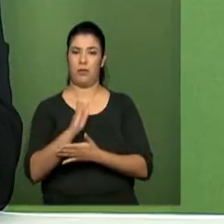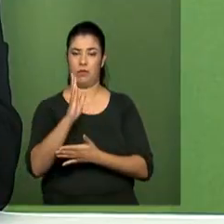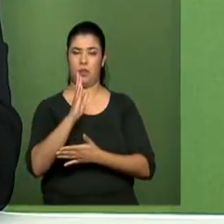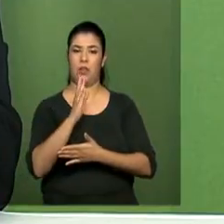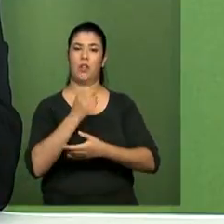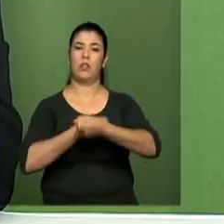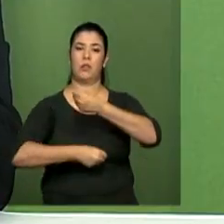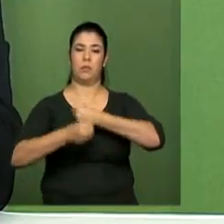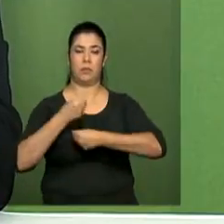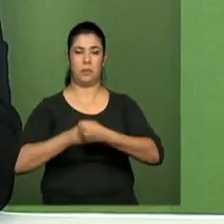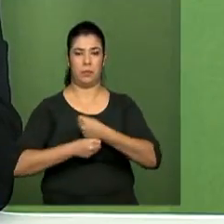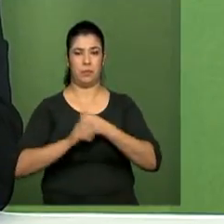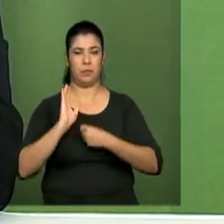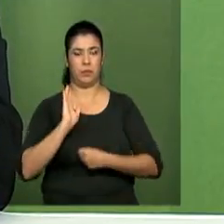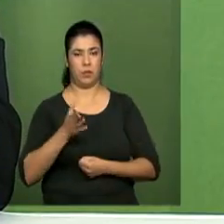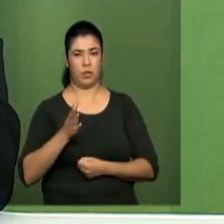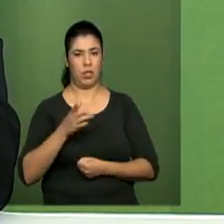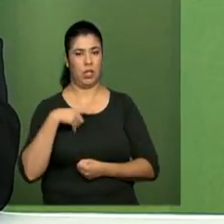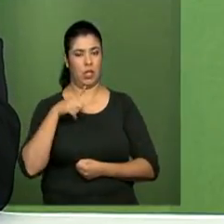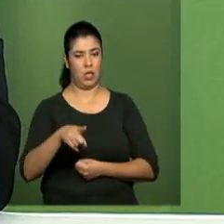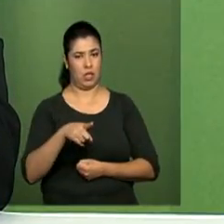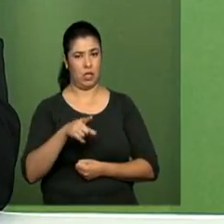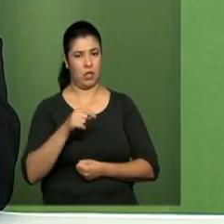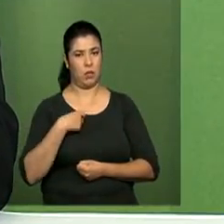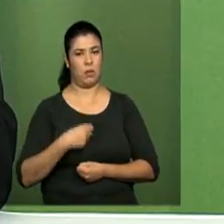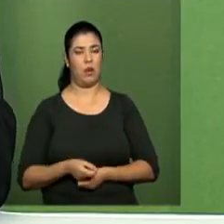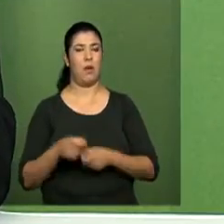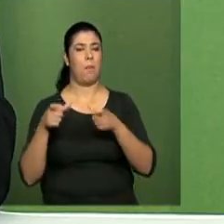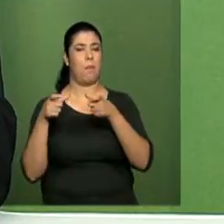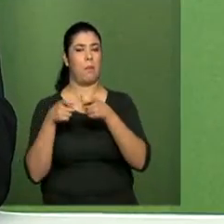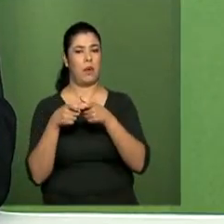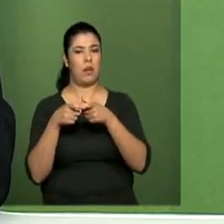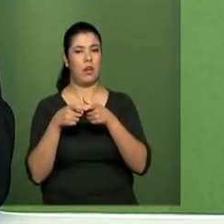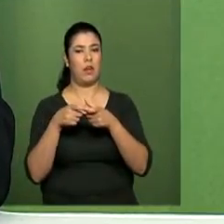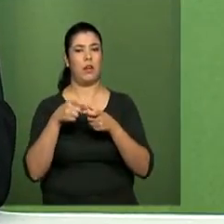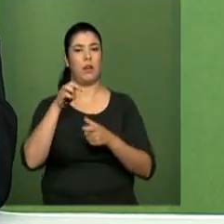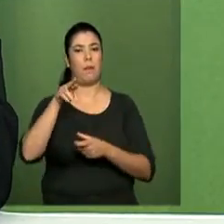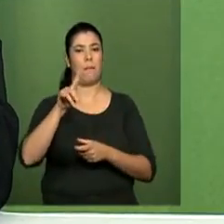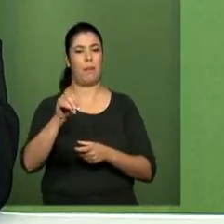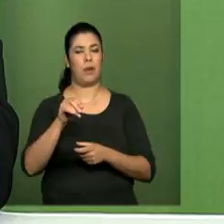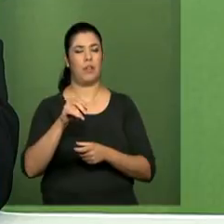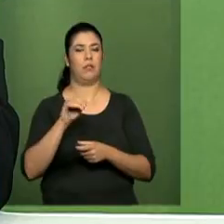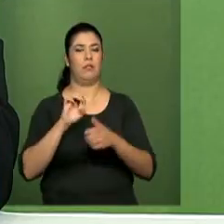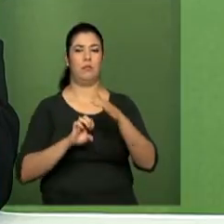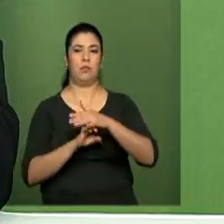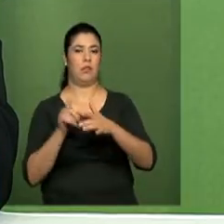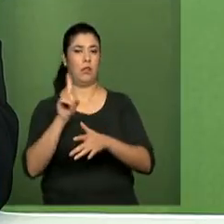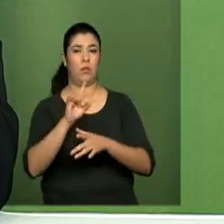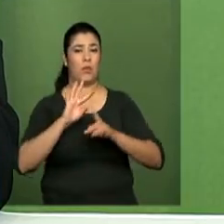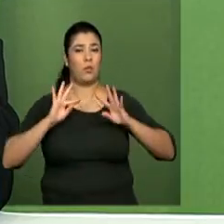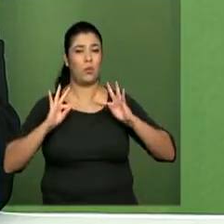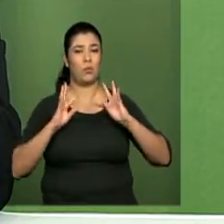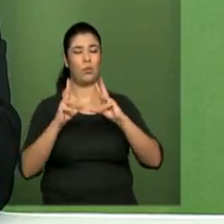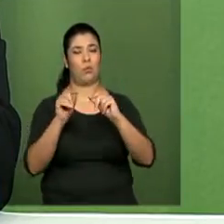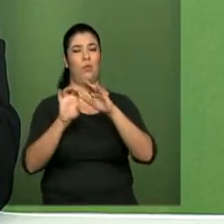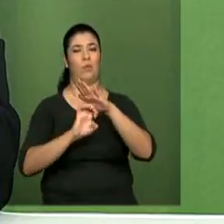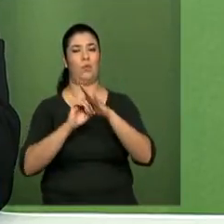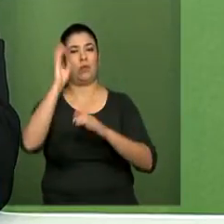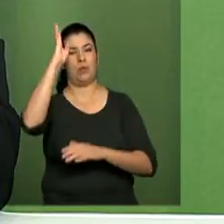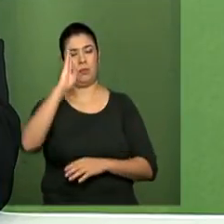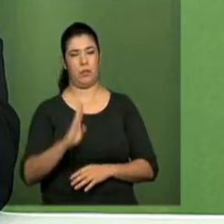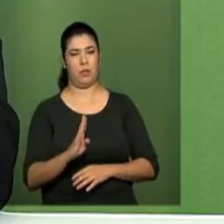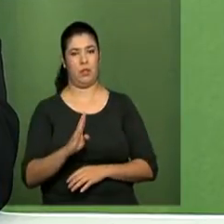ano passado e isso não vale só para micro e pequena empresa é para todas as empresas brasileiras nós